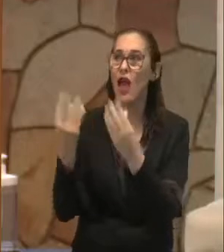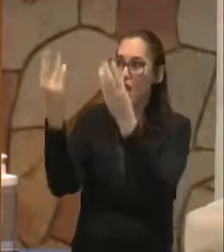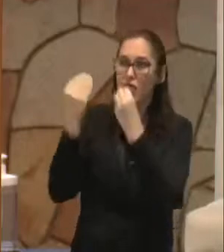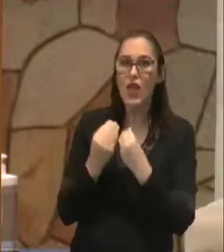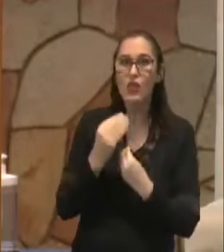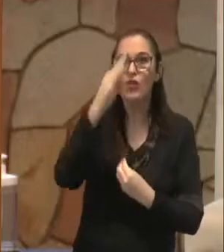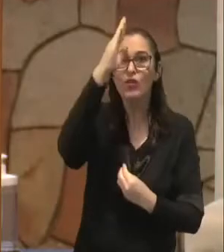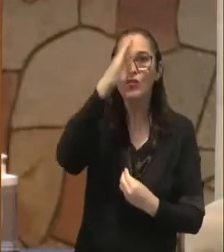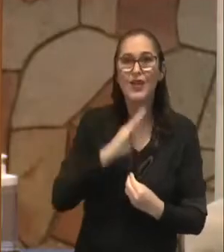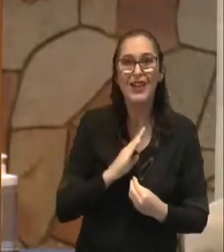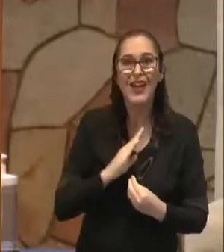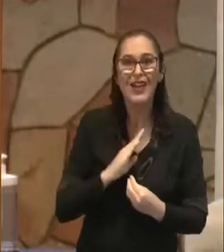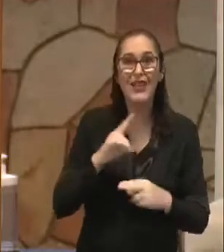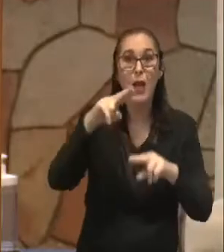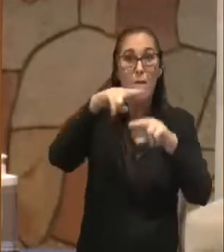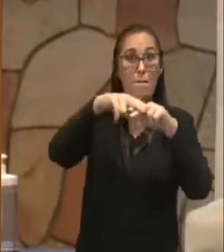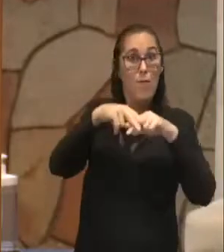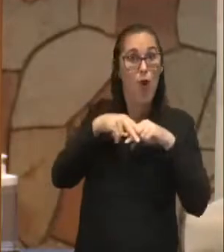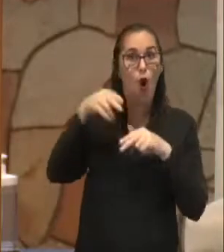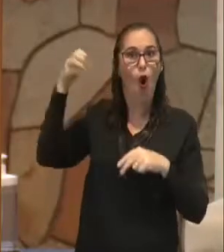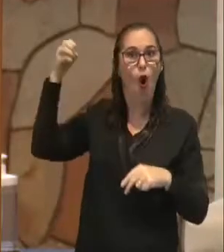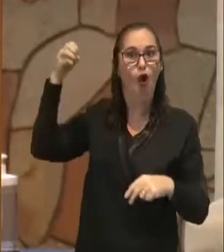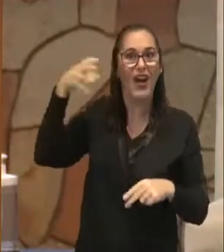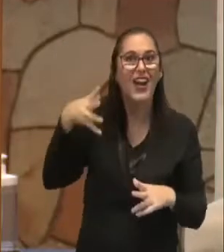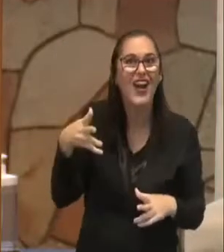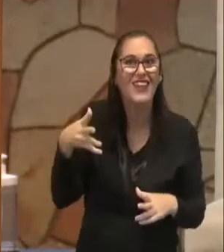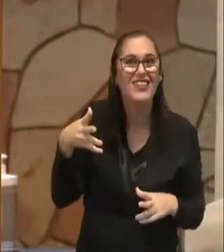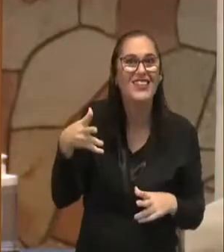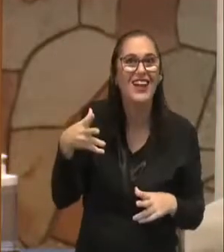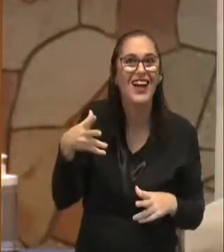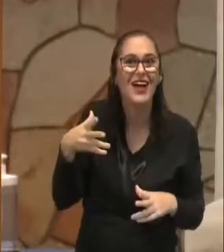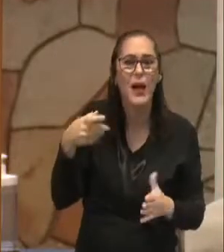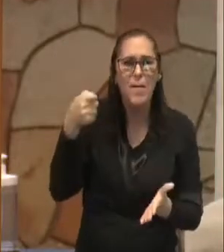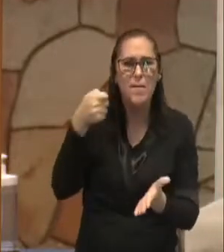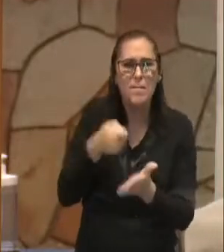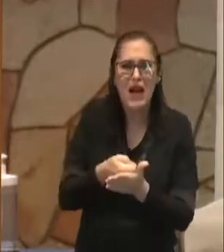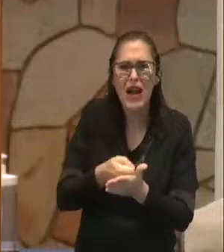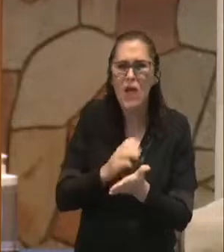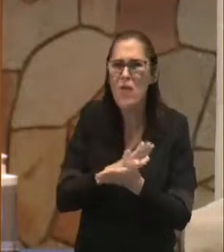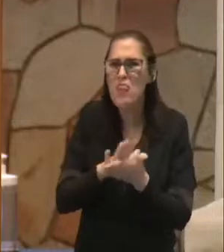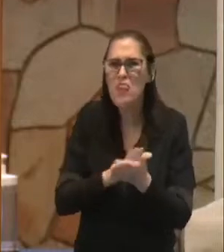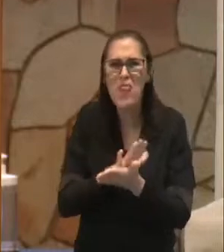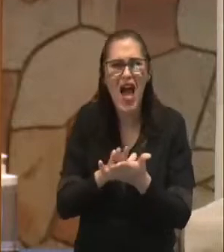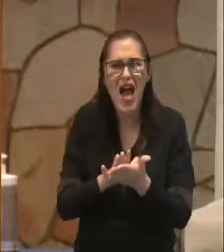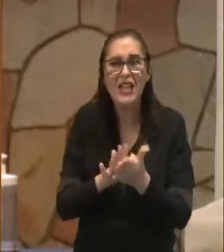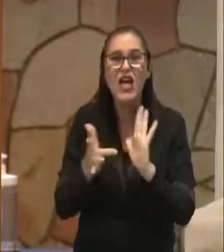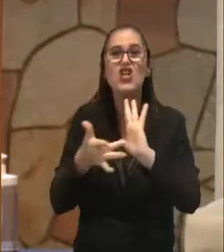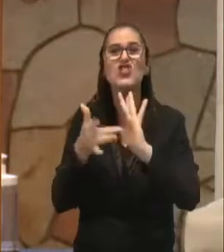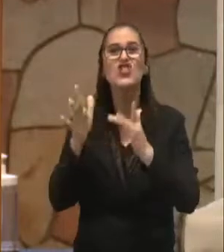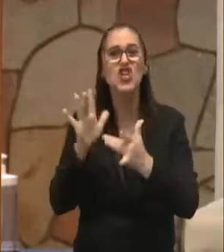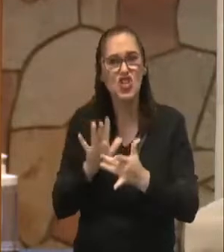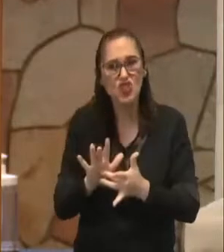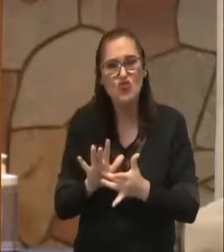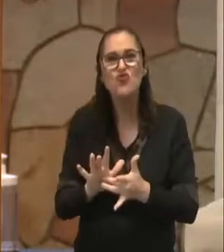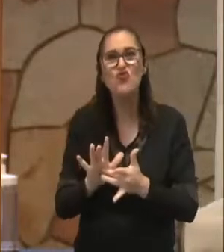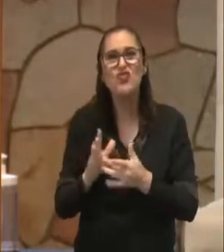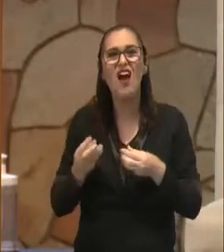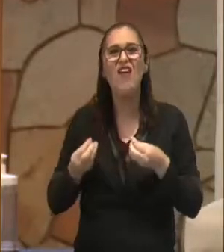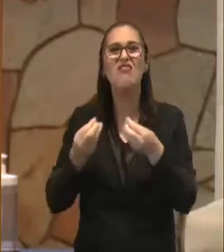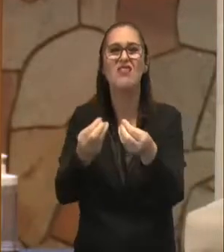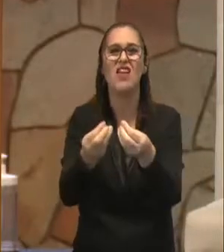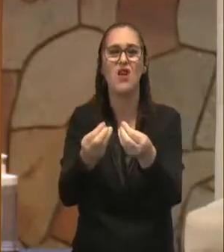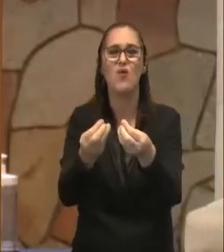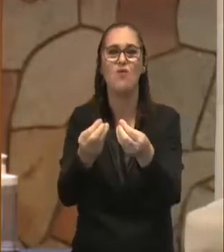deu por graça. Ele nos deu tudo gratuitamente em Jesus. E essa é a base da nossa